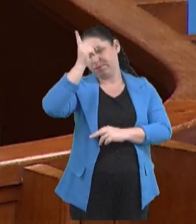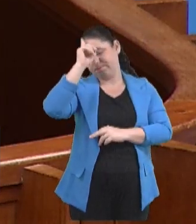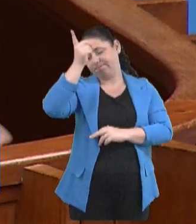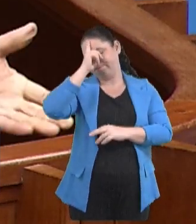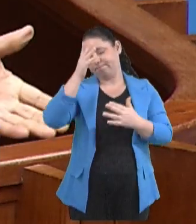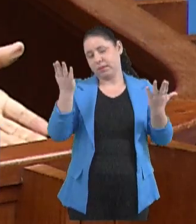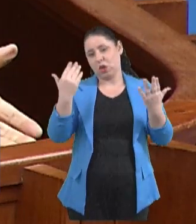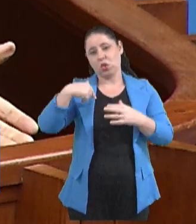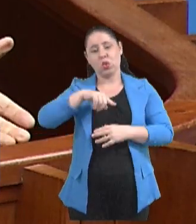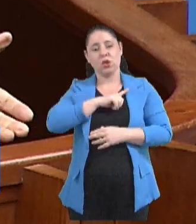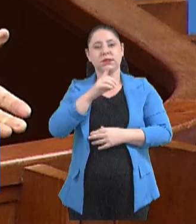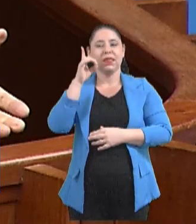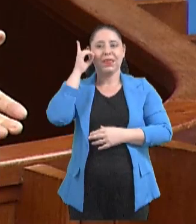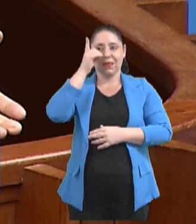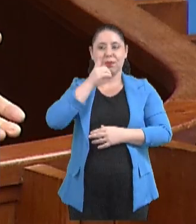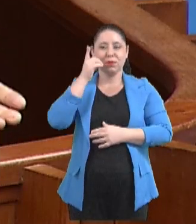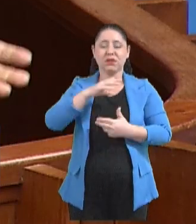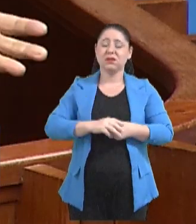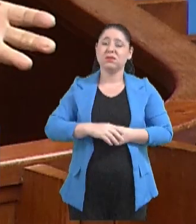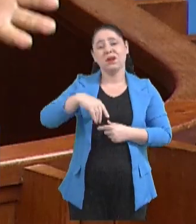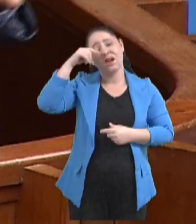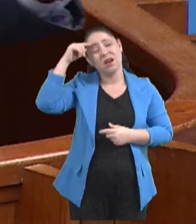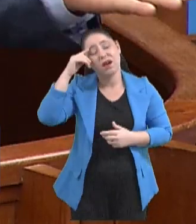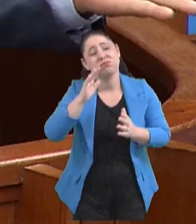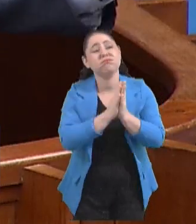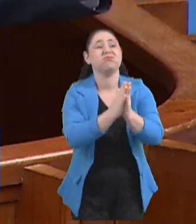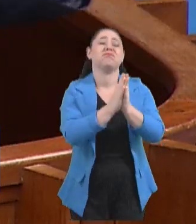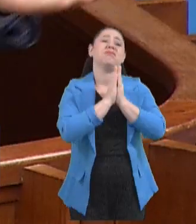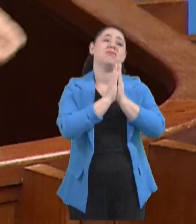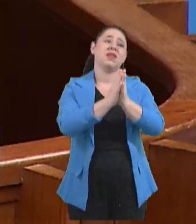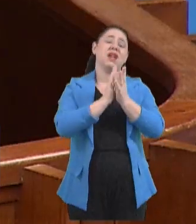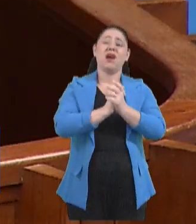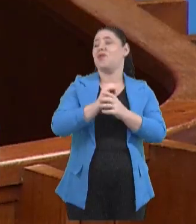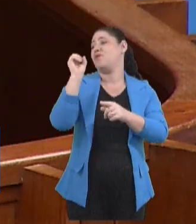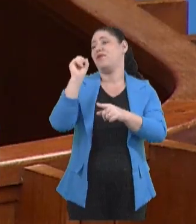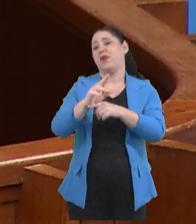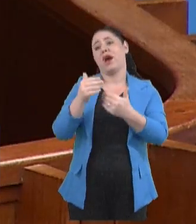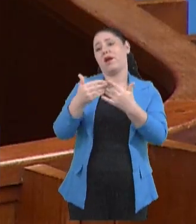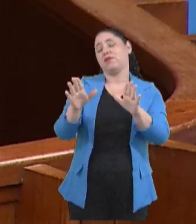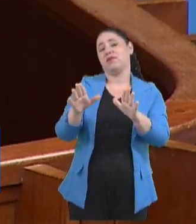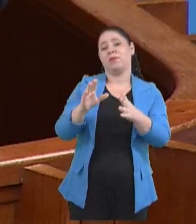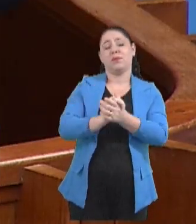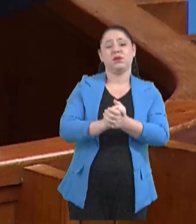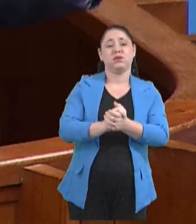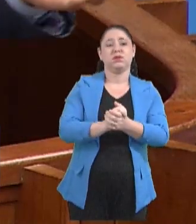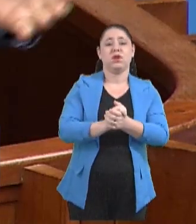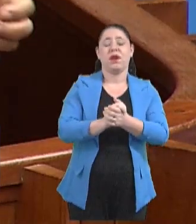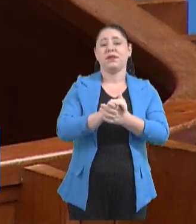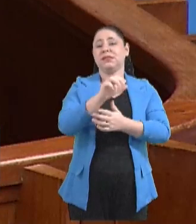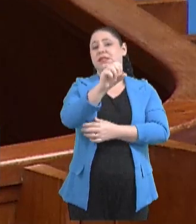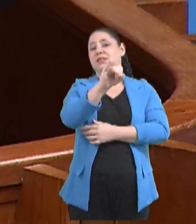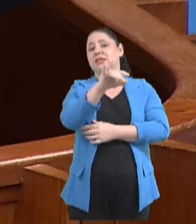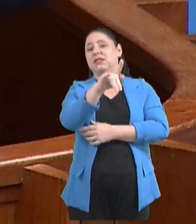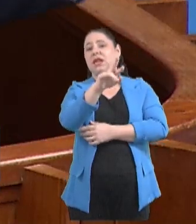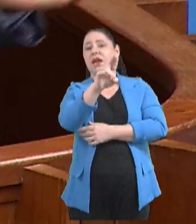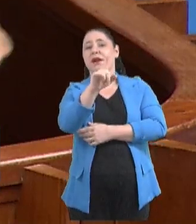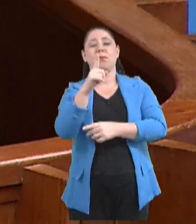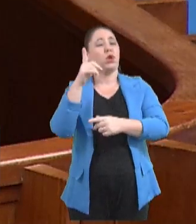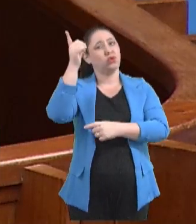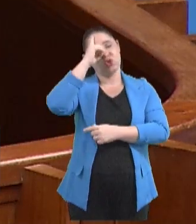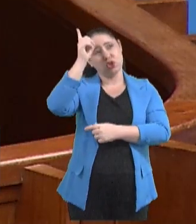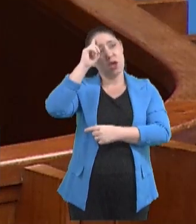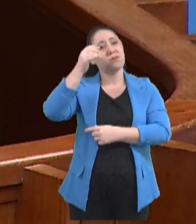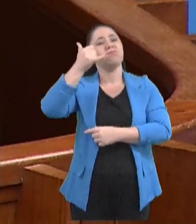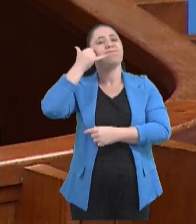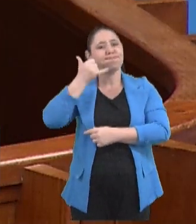A gente, como deputado, seu Zé, pelo amor de Deus, abre a vaga lá de um tal de Core, porque isso é o dia inteiro o